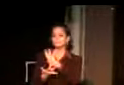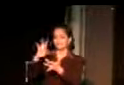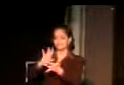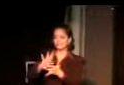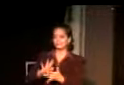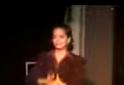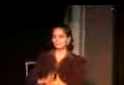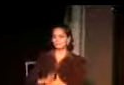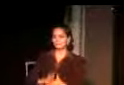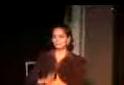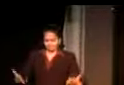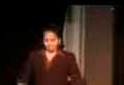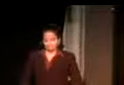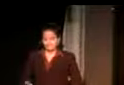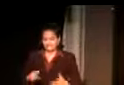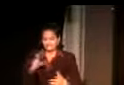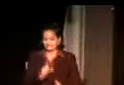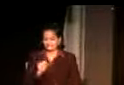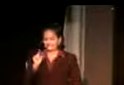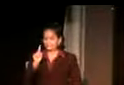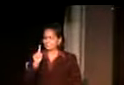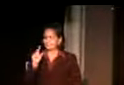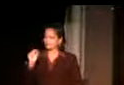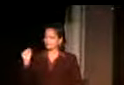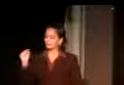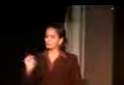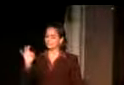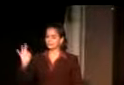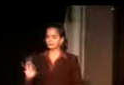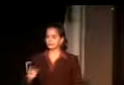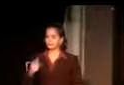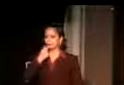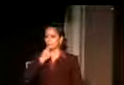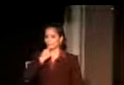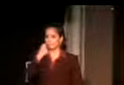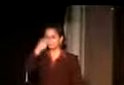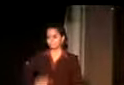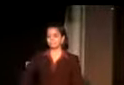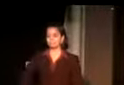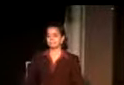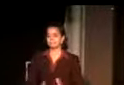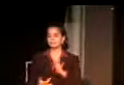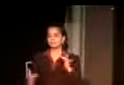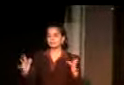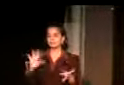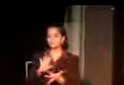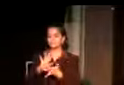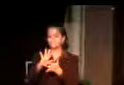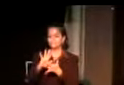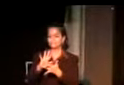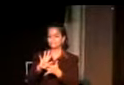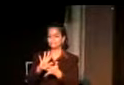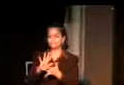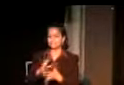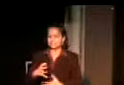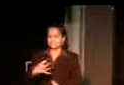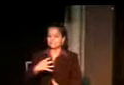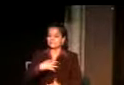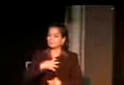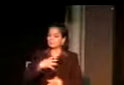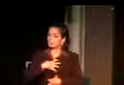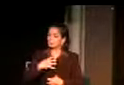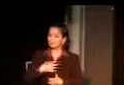a ponto de ser 100% homem e esse homem passa a vivenciar